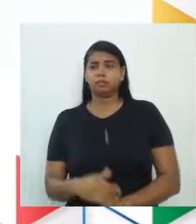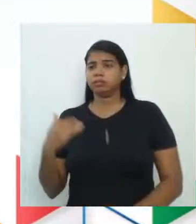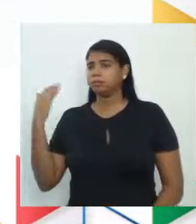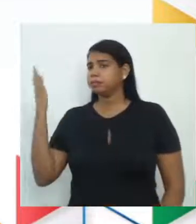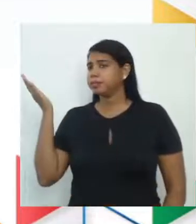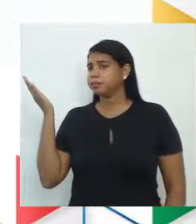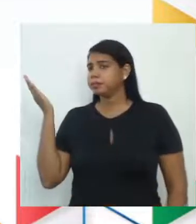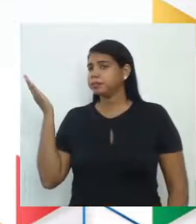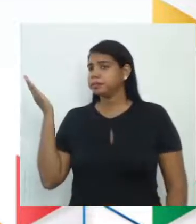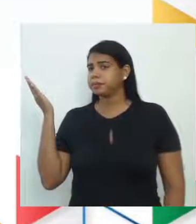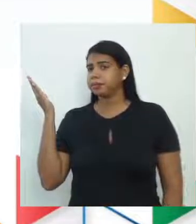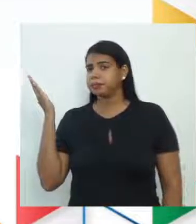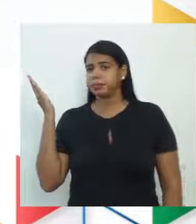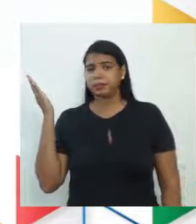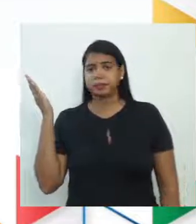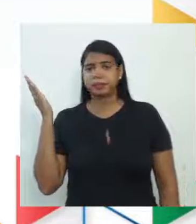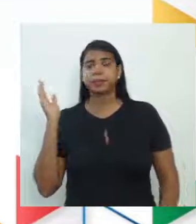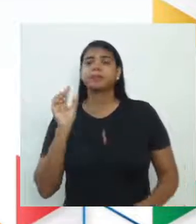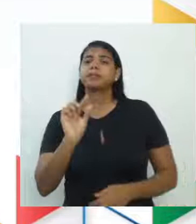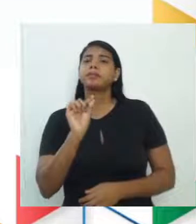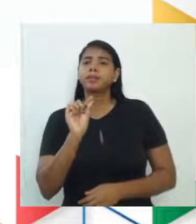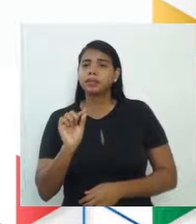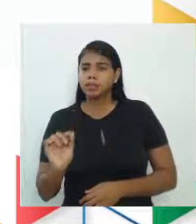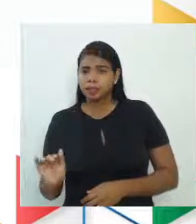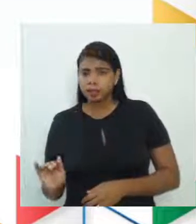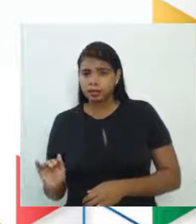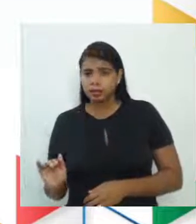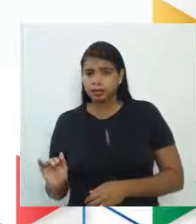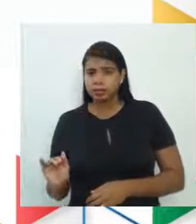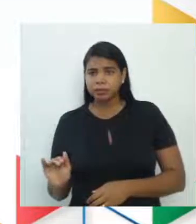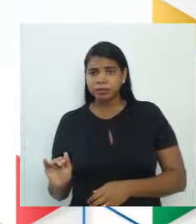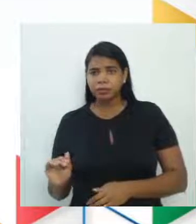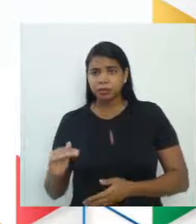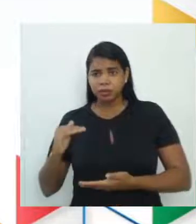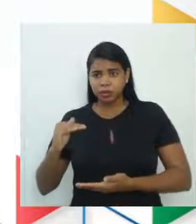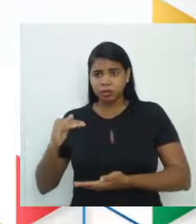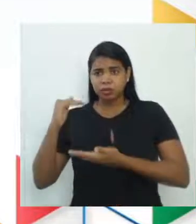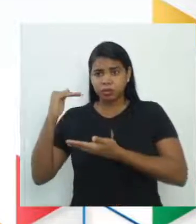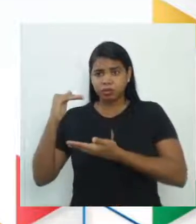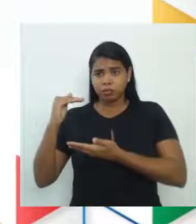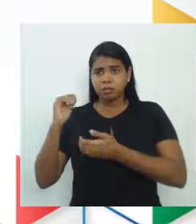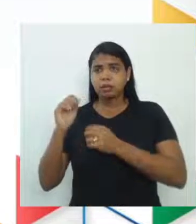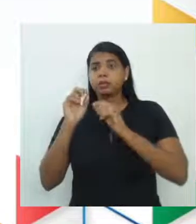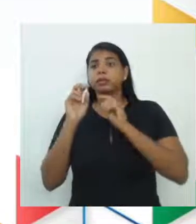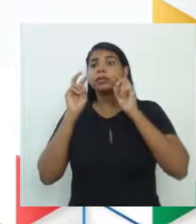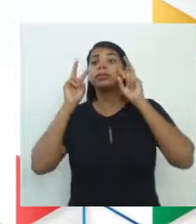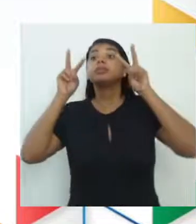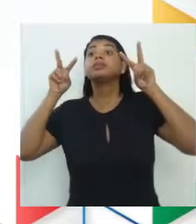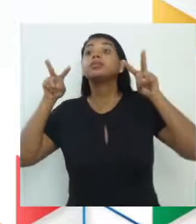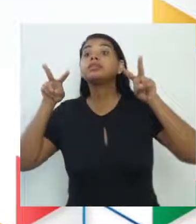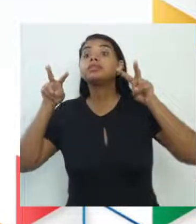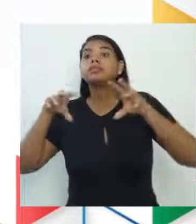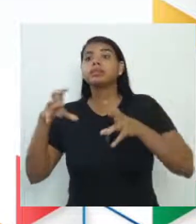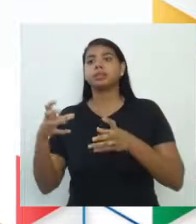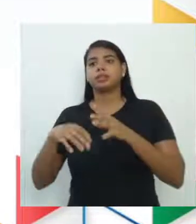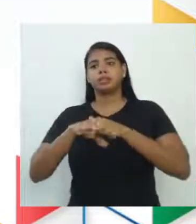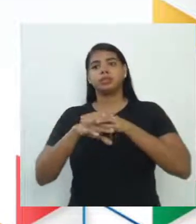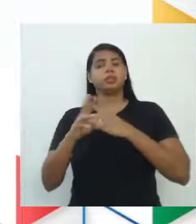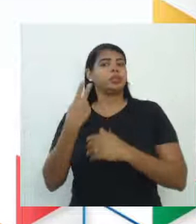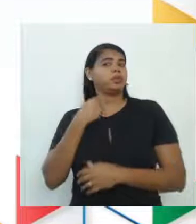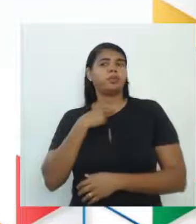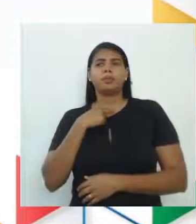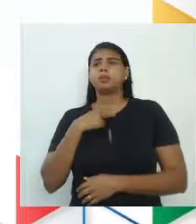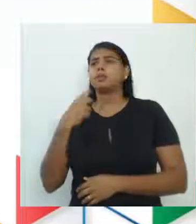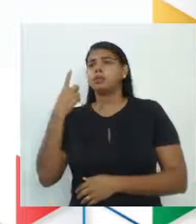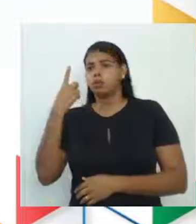gente viu, né? Quem era menorzinho ganhou mais caixotes para poder ver melhor o jogo. E quem não precisava de